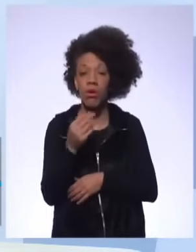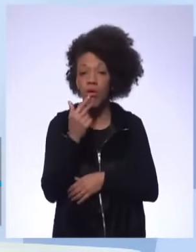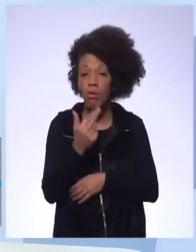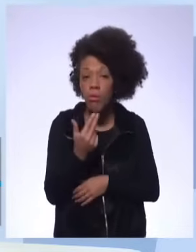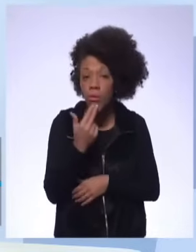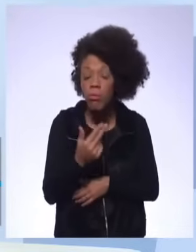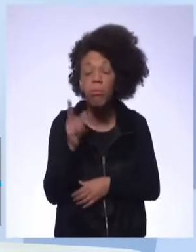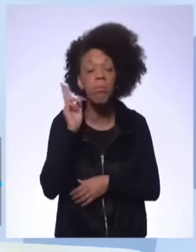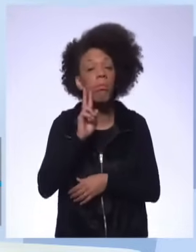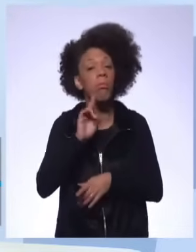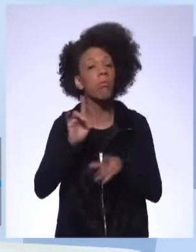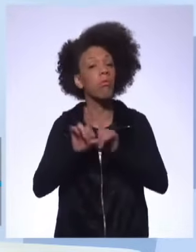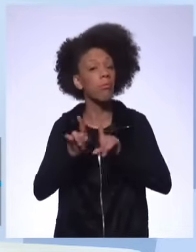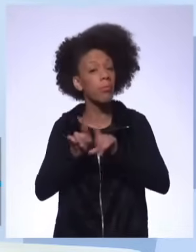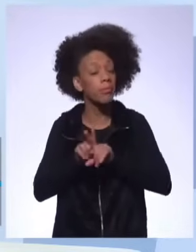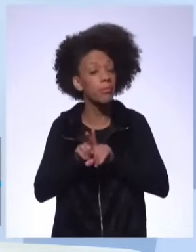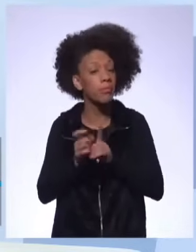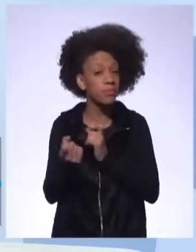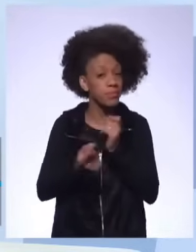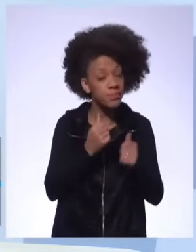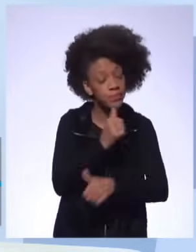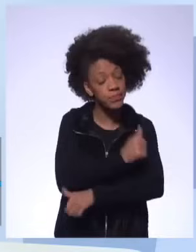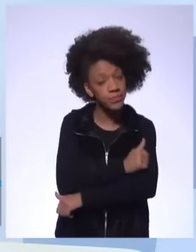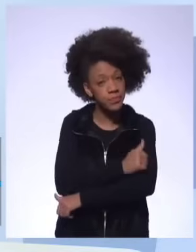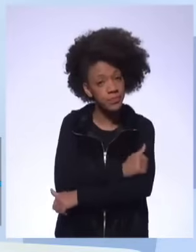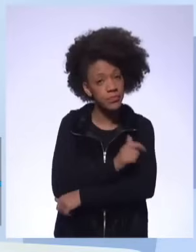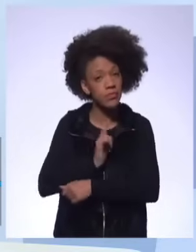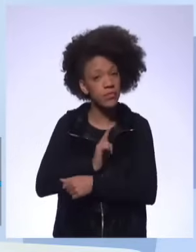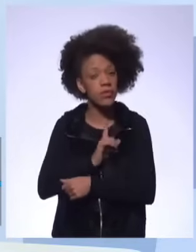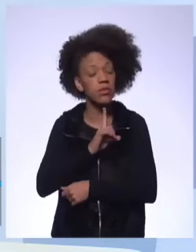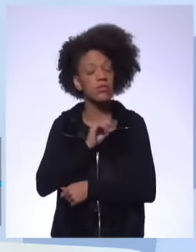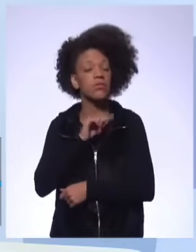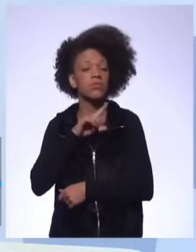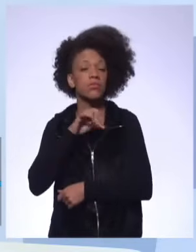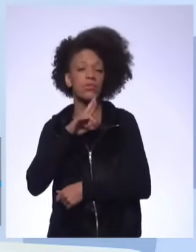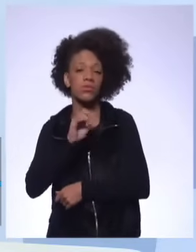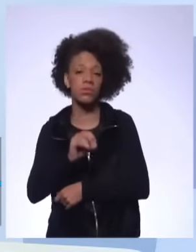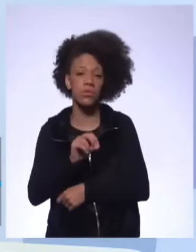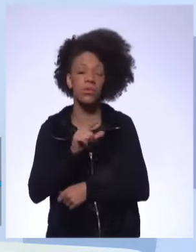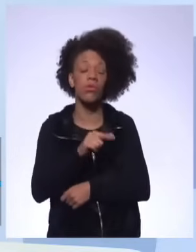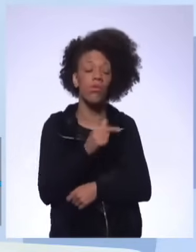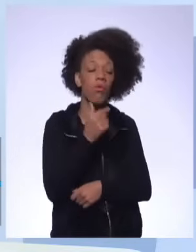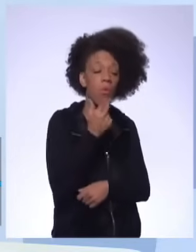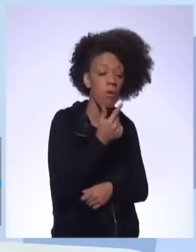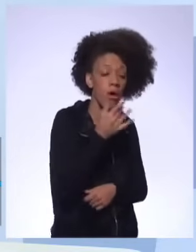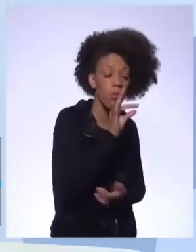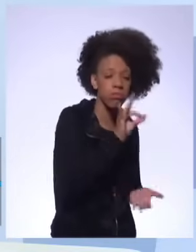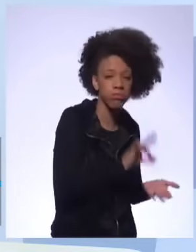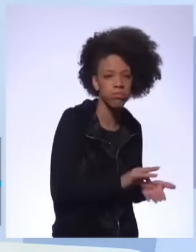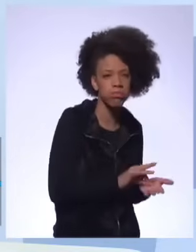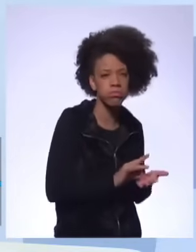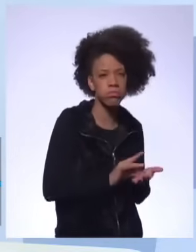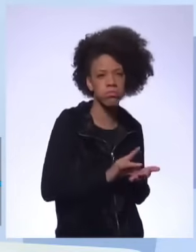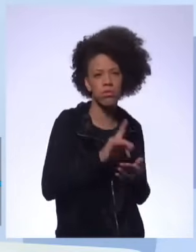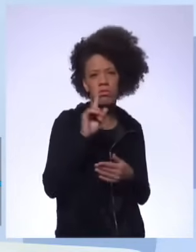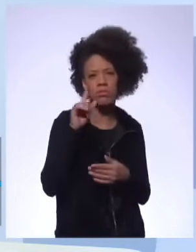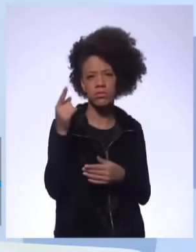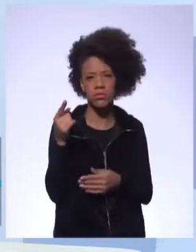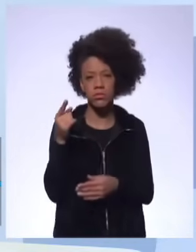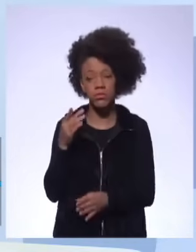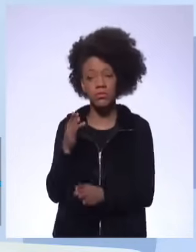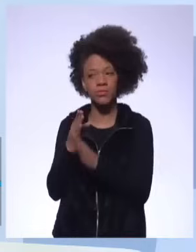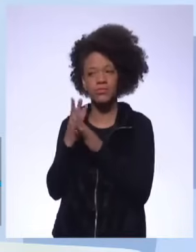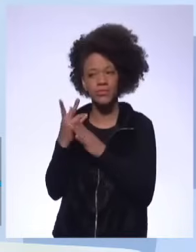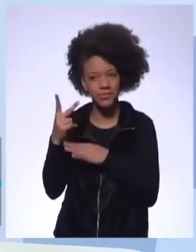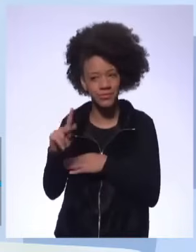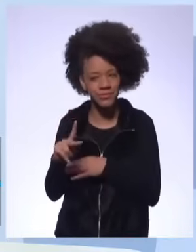por alguns, que existe daltônico que é só de uma determinada cor. Daqui a pouquinho eu encontro aqui, quando eu passar a bola para o